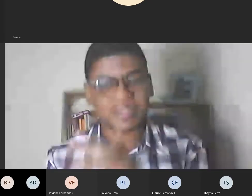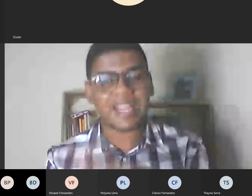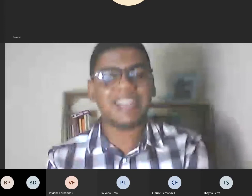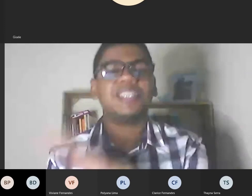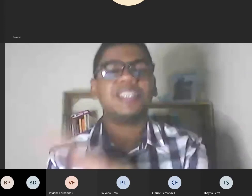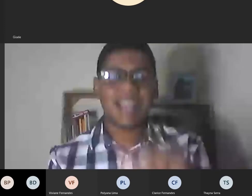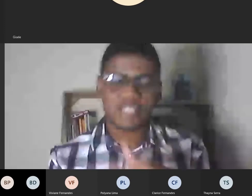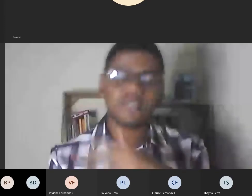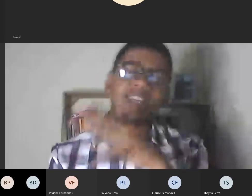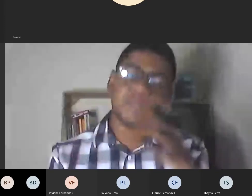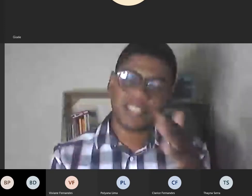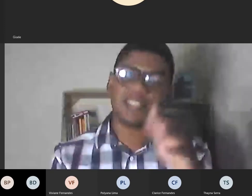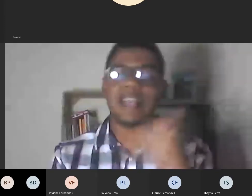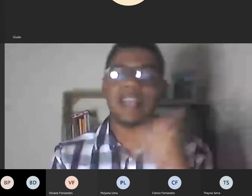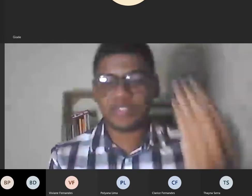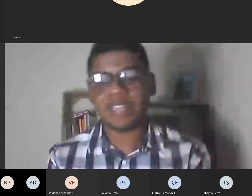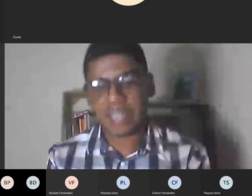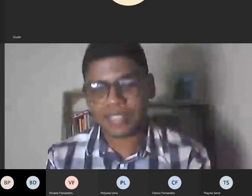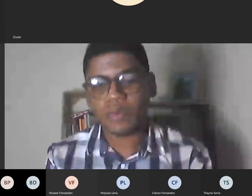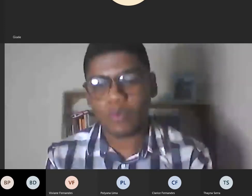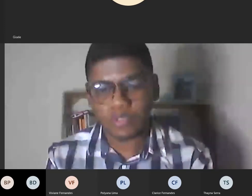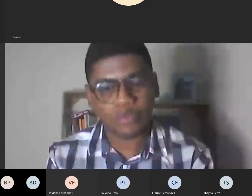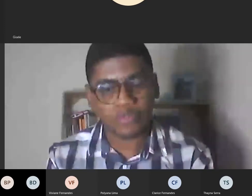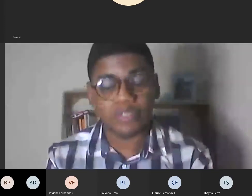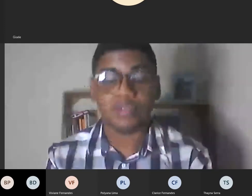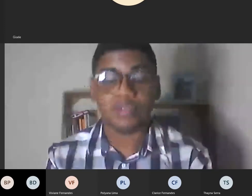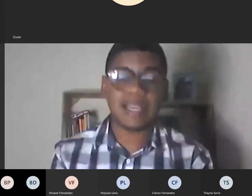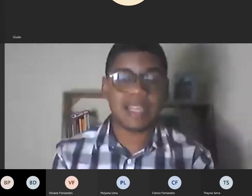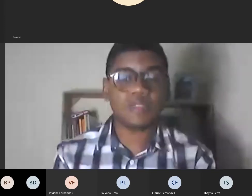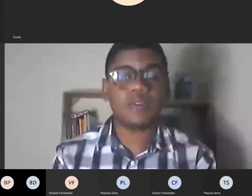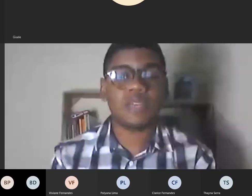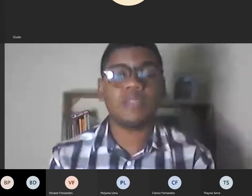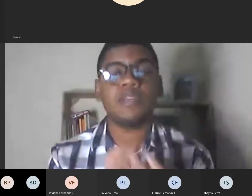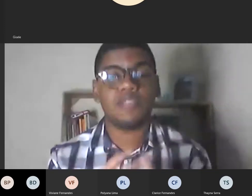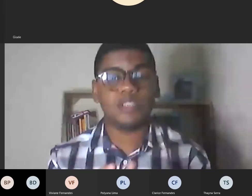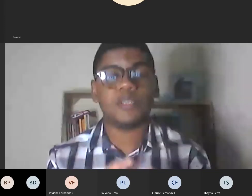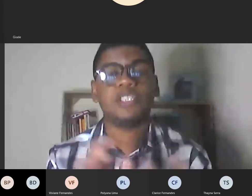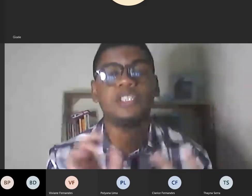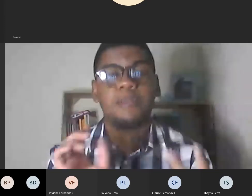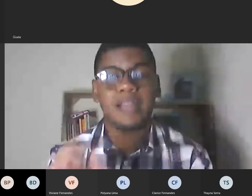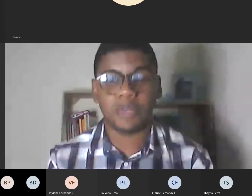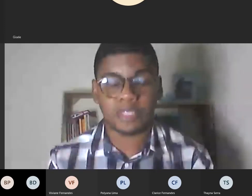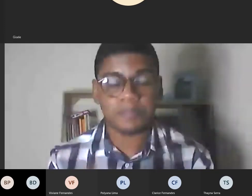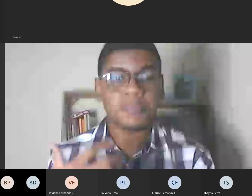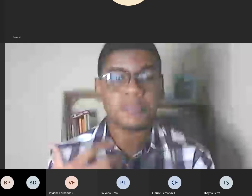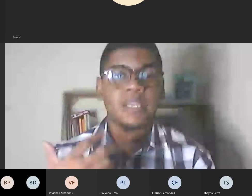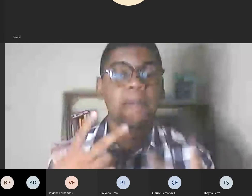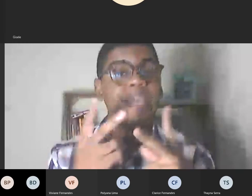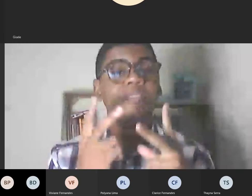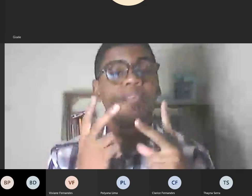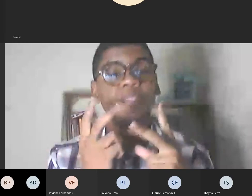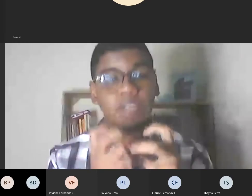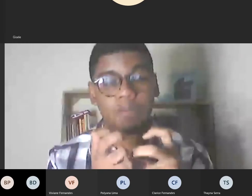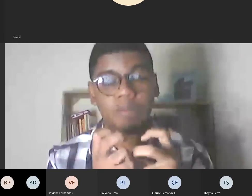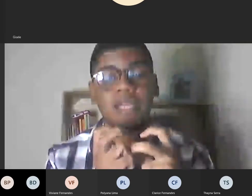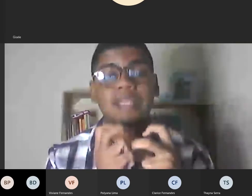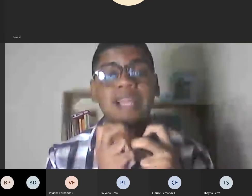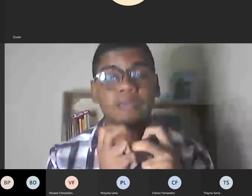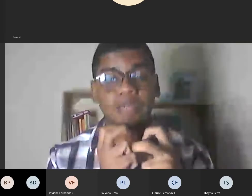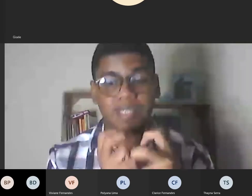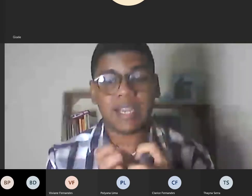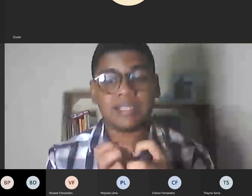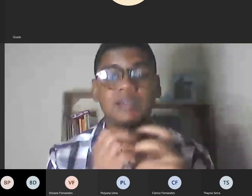tiver muita dificuldade, a gente faz a parte de sinais e finaliza com o segundo vídeo. Na realidade, eu coloquei 2 vídeos para a gente trabalhar hoje, a